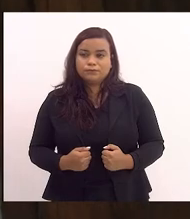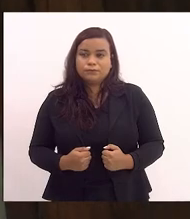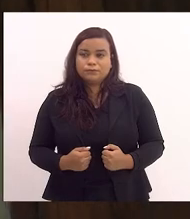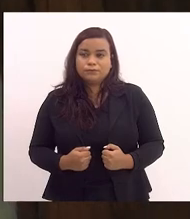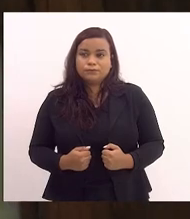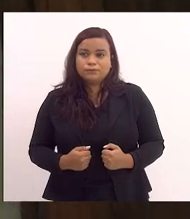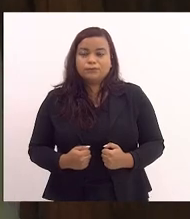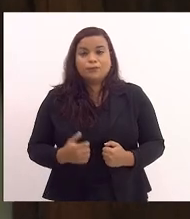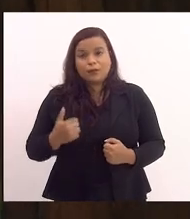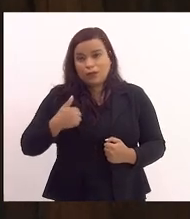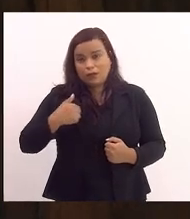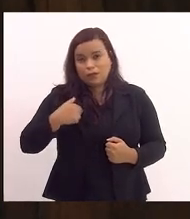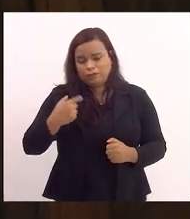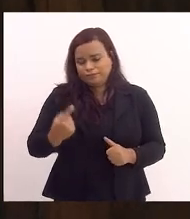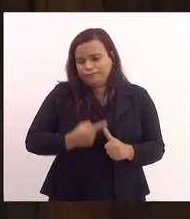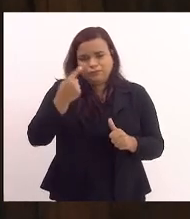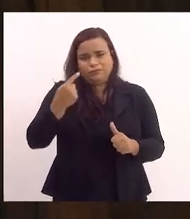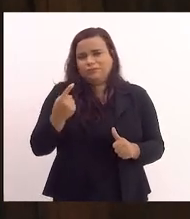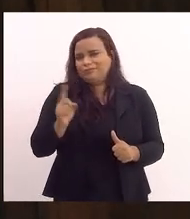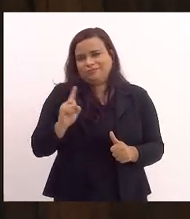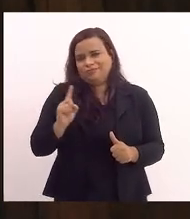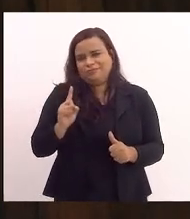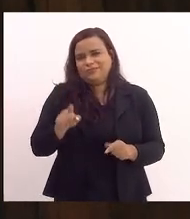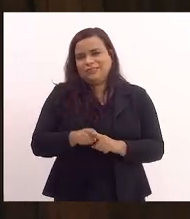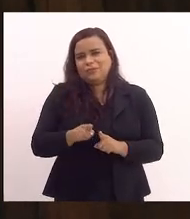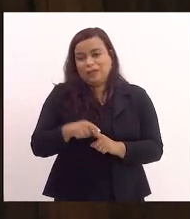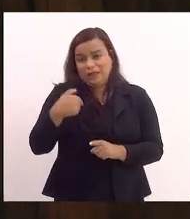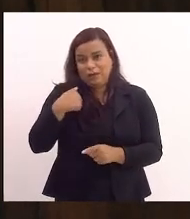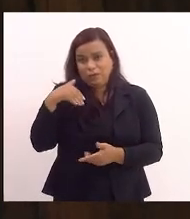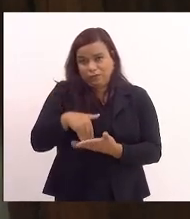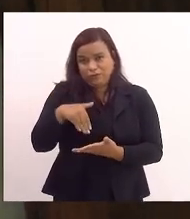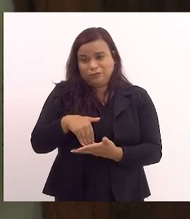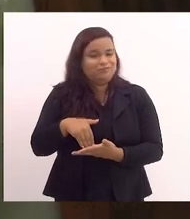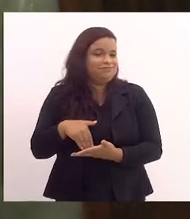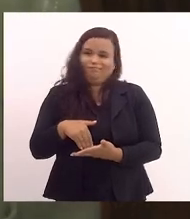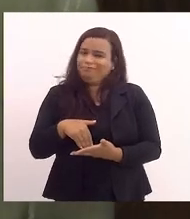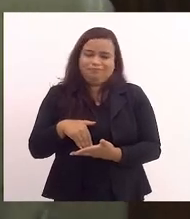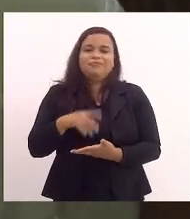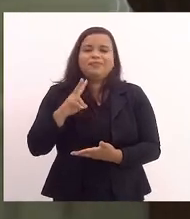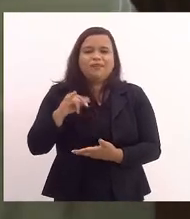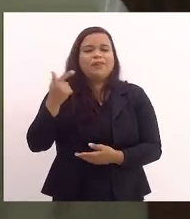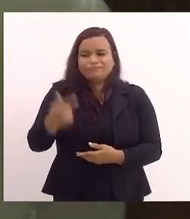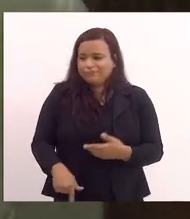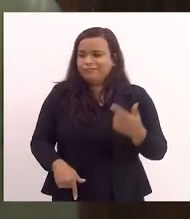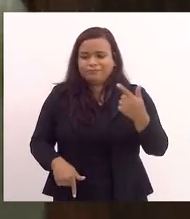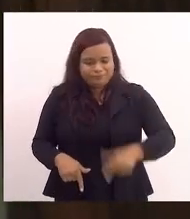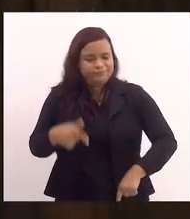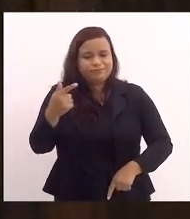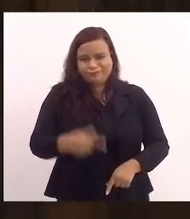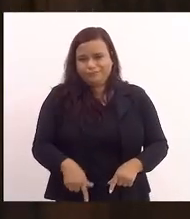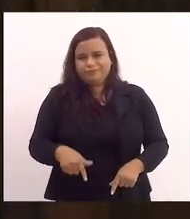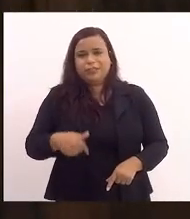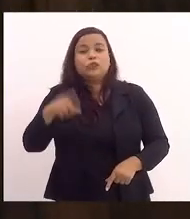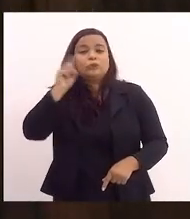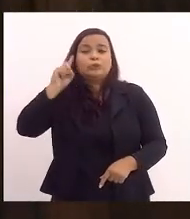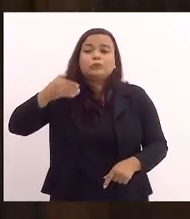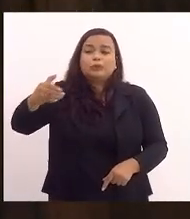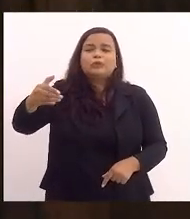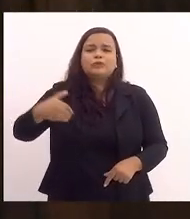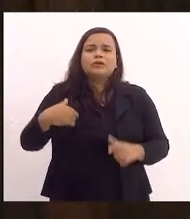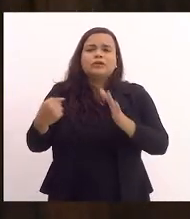Eu não fui o primeiro, infelizmente não vou ser o último. Me pergunto diariamente, até